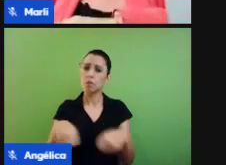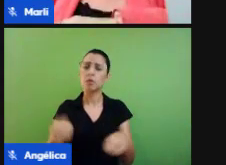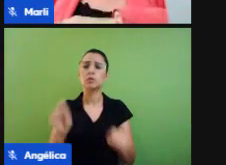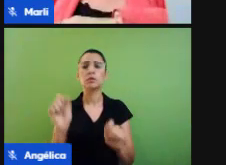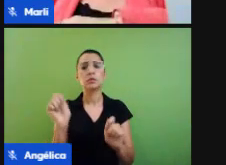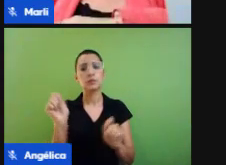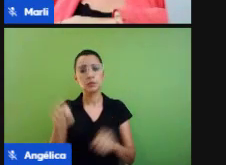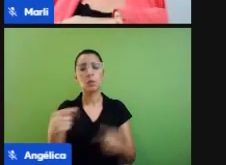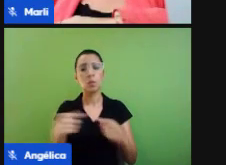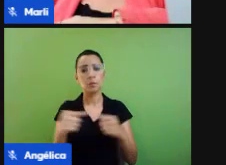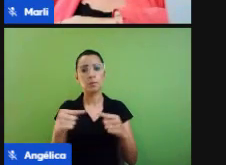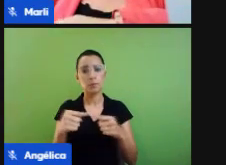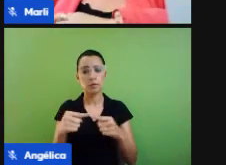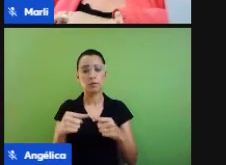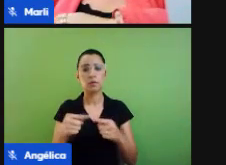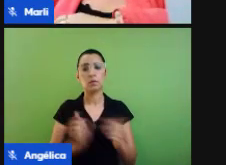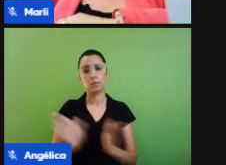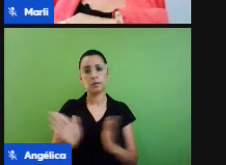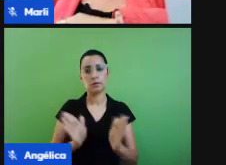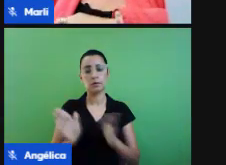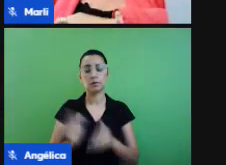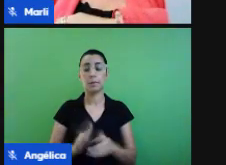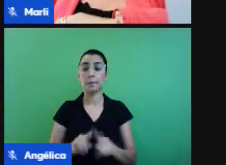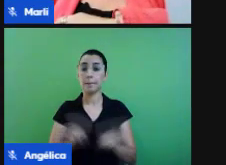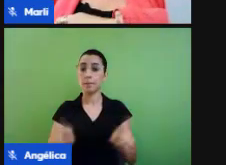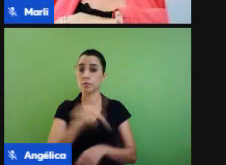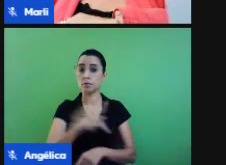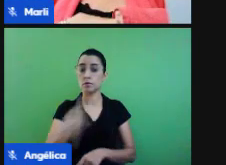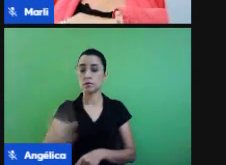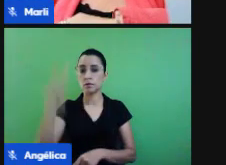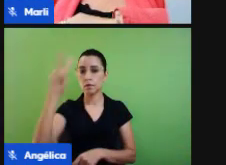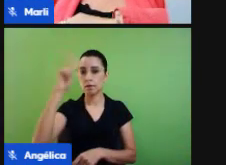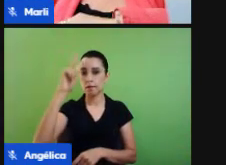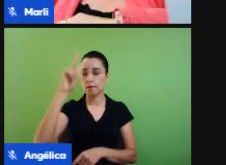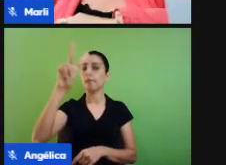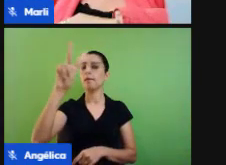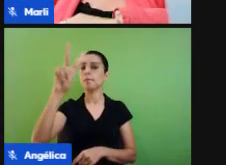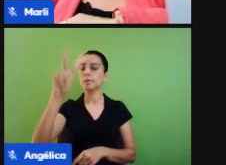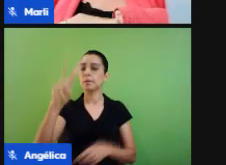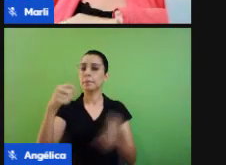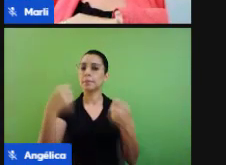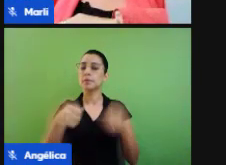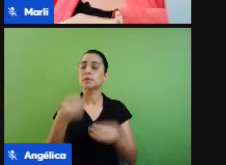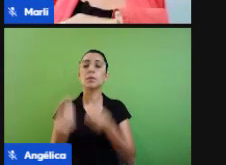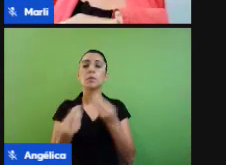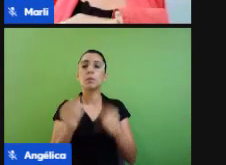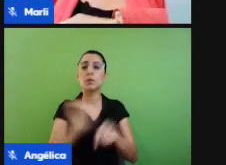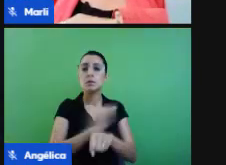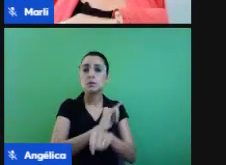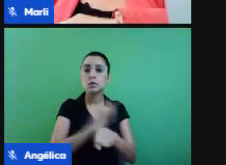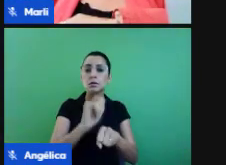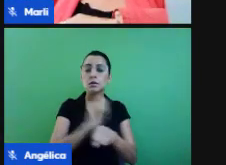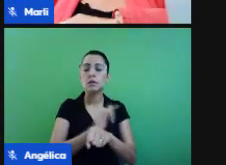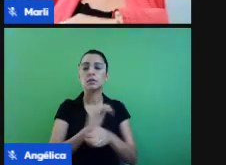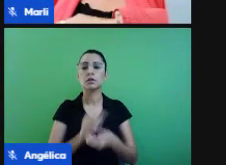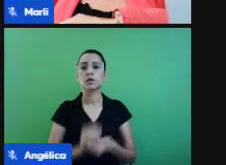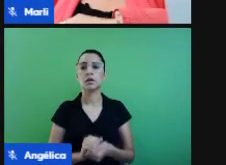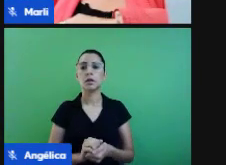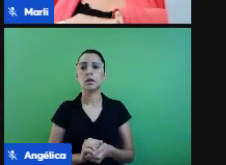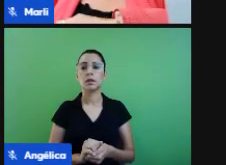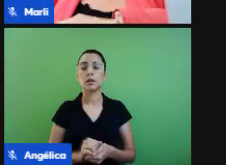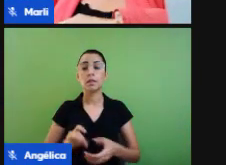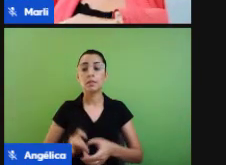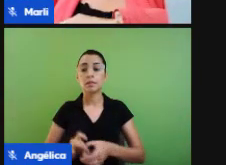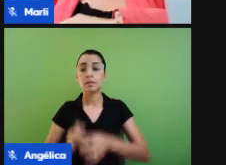momento, desde que o professor lembre que tem que desenvolver uma forma de proporcionar autonomia e independência para essa